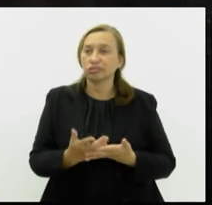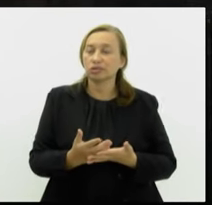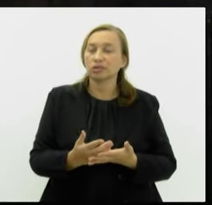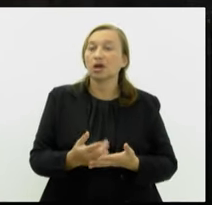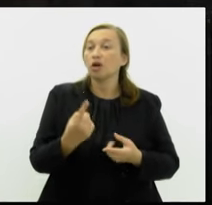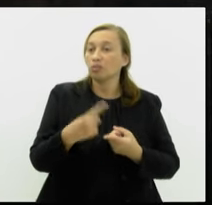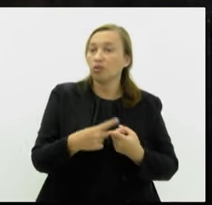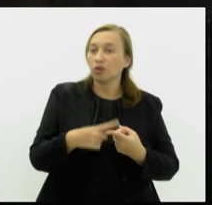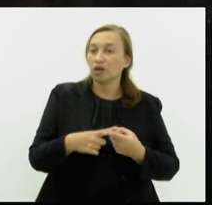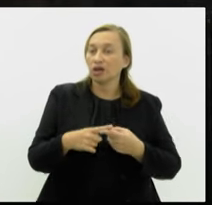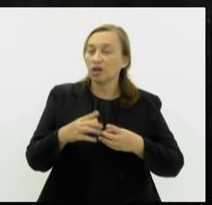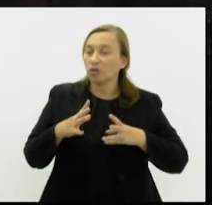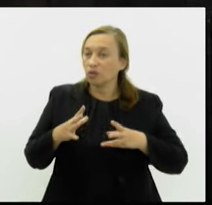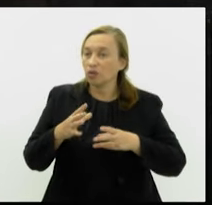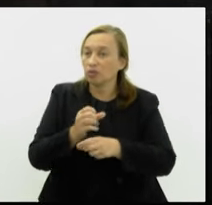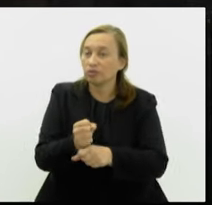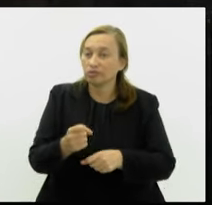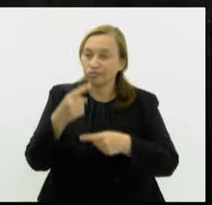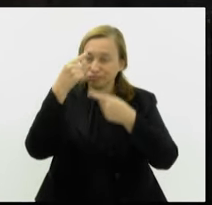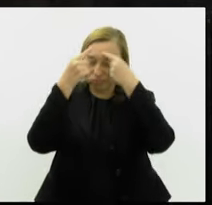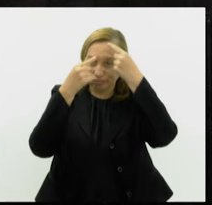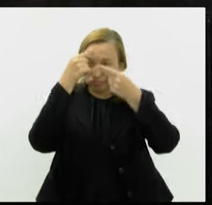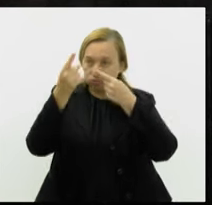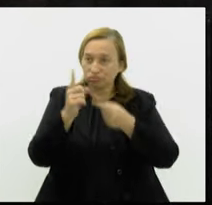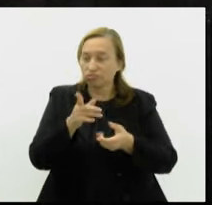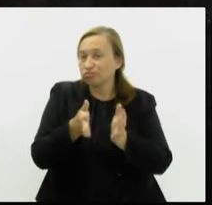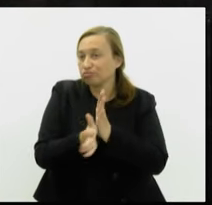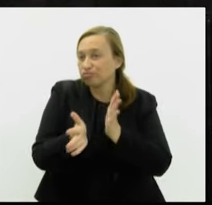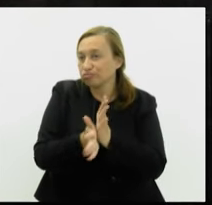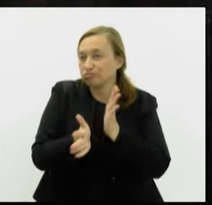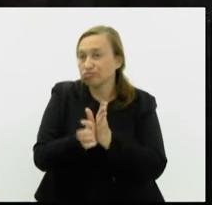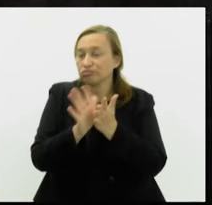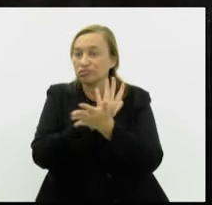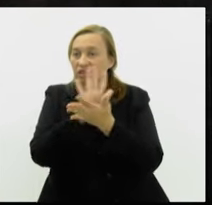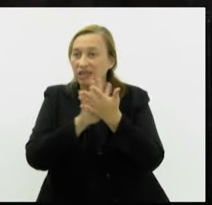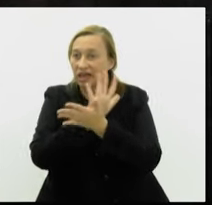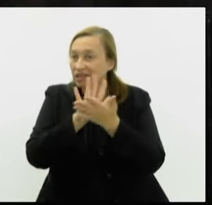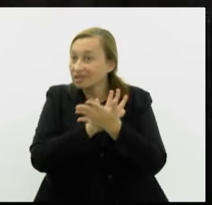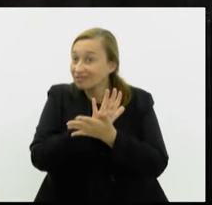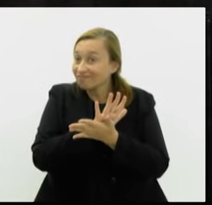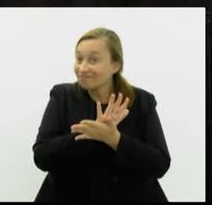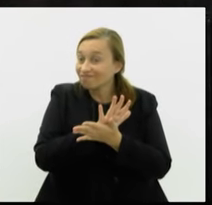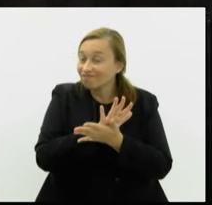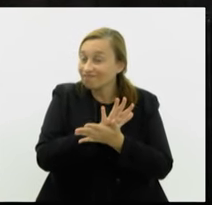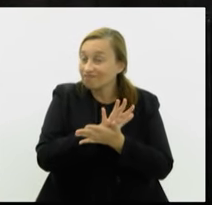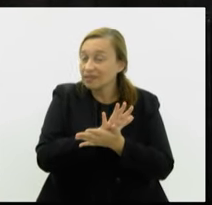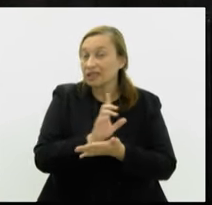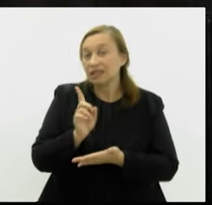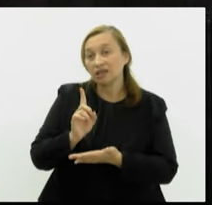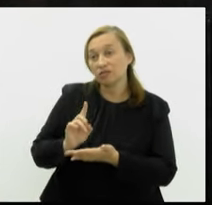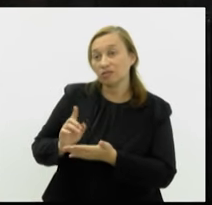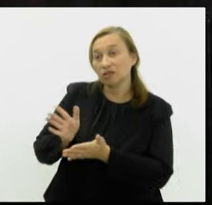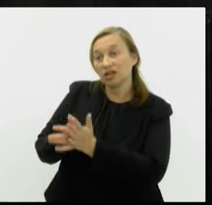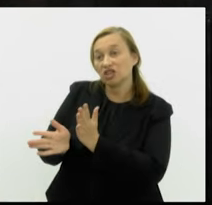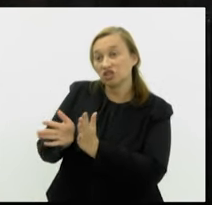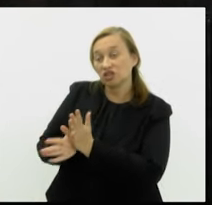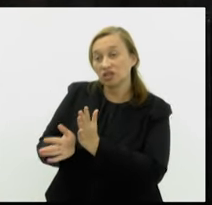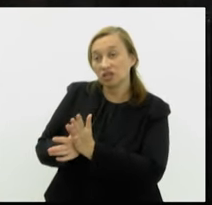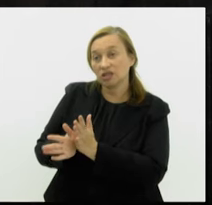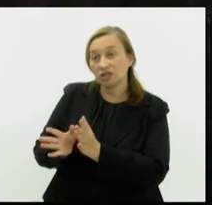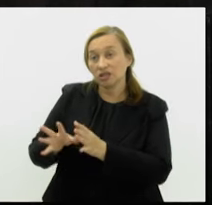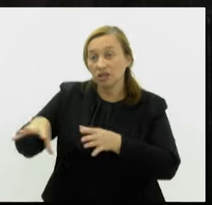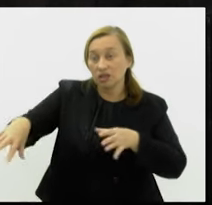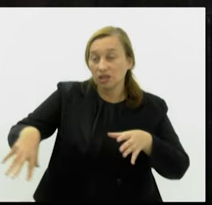tua contabilidade criativa não gastam e, não gastando, fica lá no